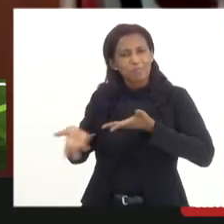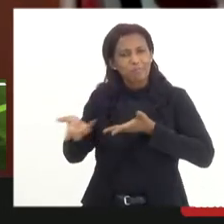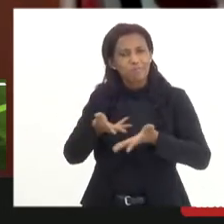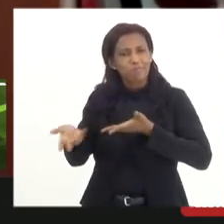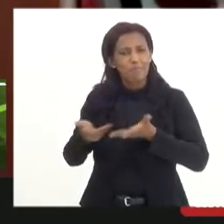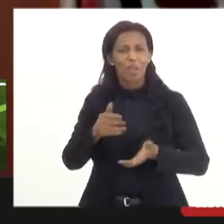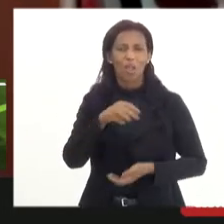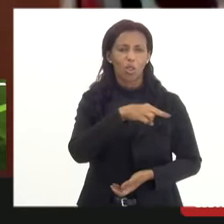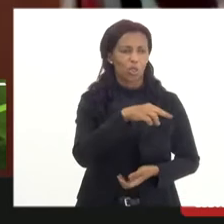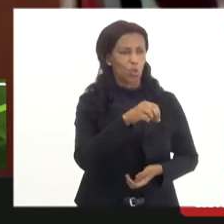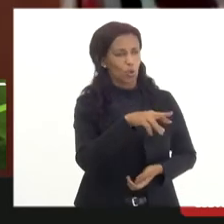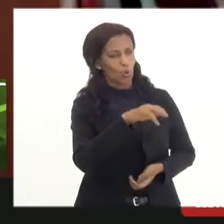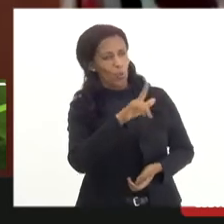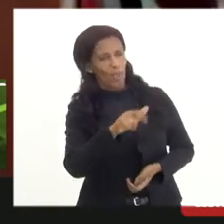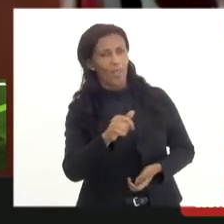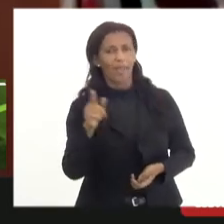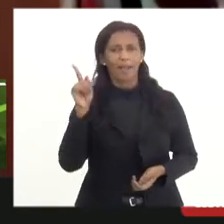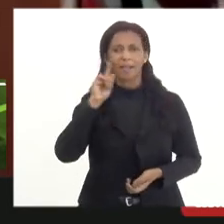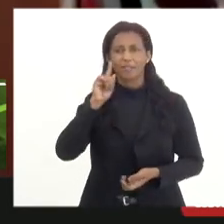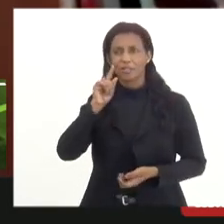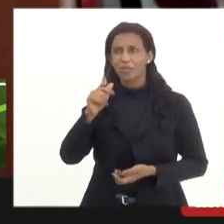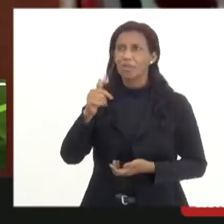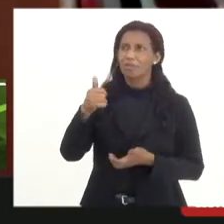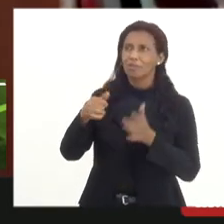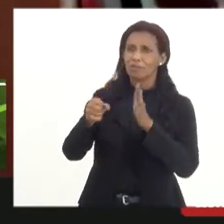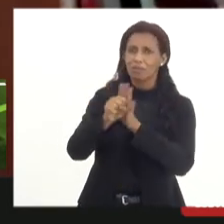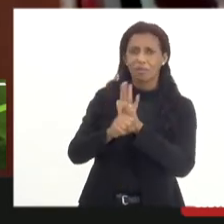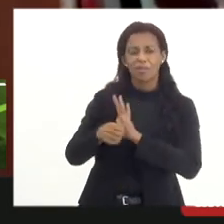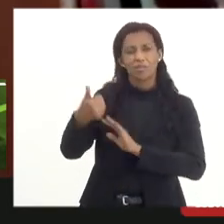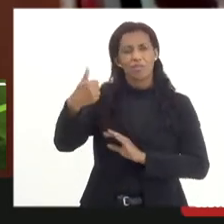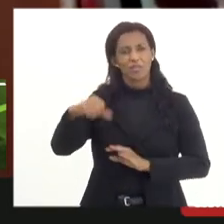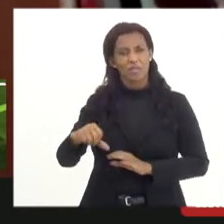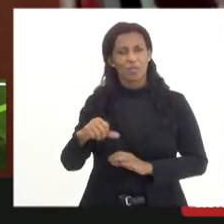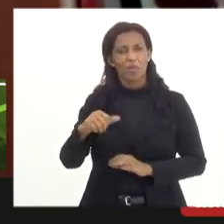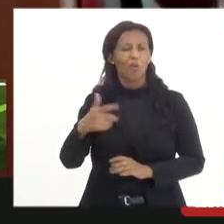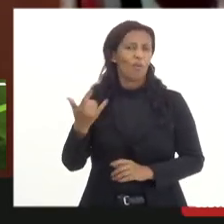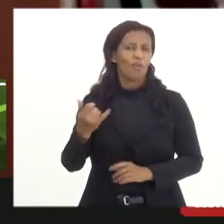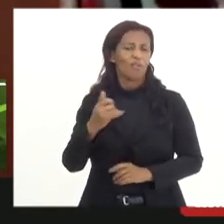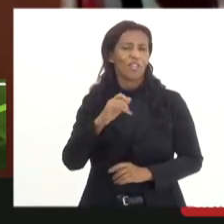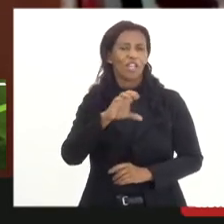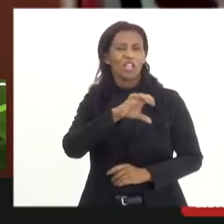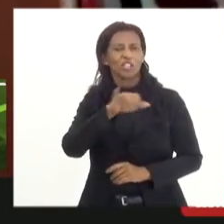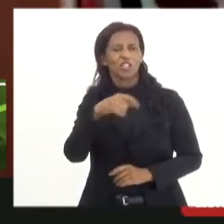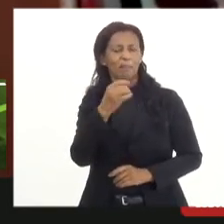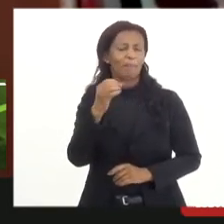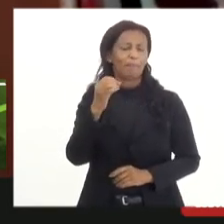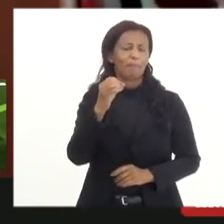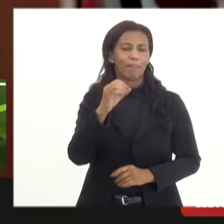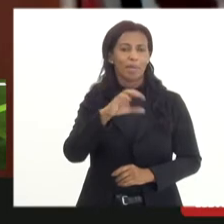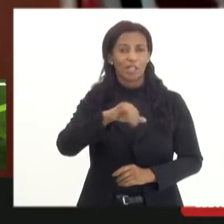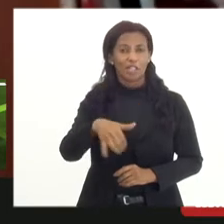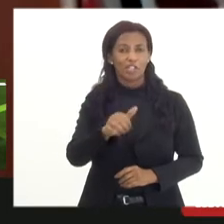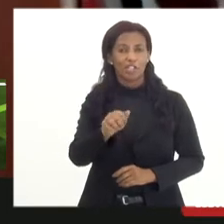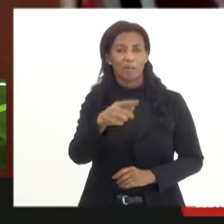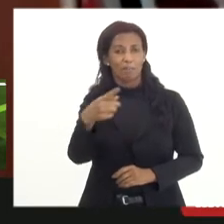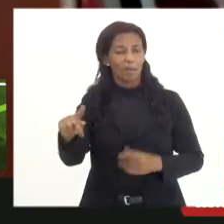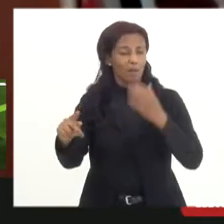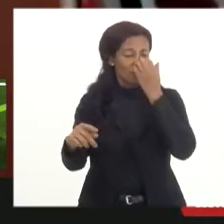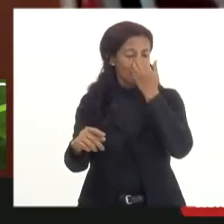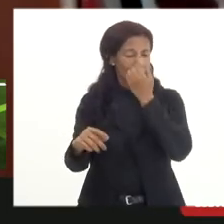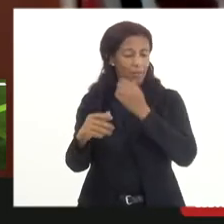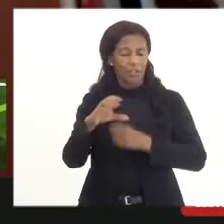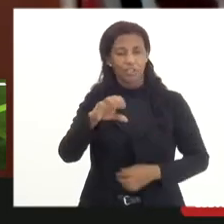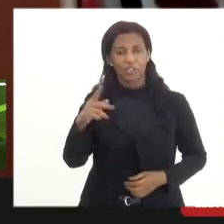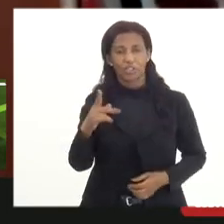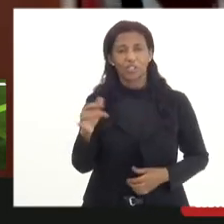como Noruega, enfim, que é os Estados Unidos do século XIX, né? Japão do pós-guerra, a China nos últimos 30, 40 anos, e